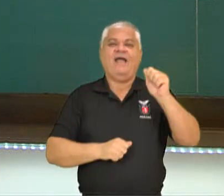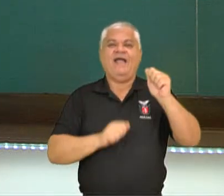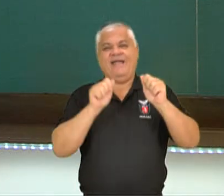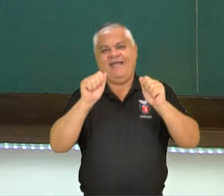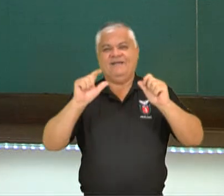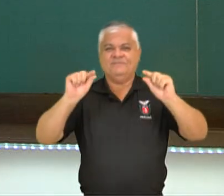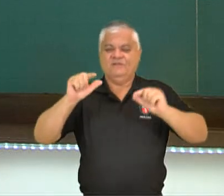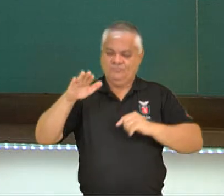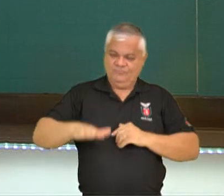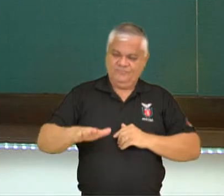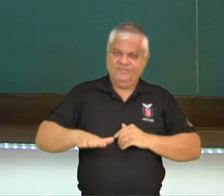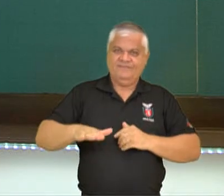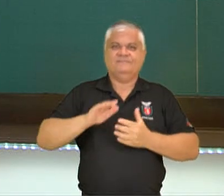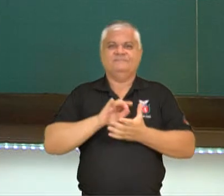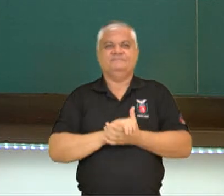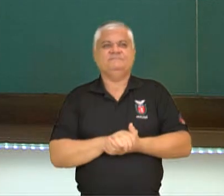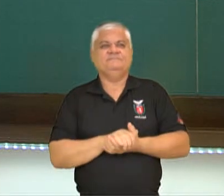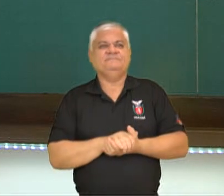azinho-azinho.